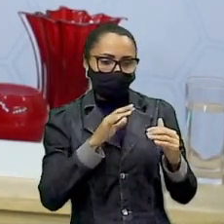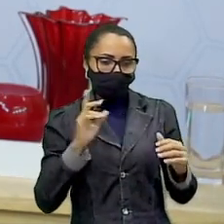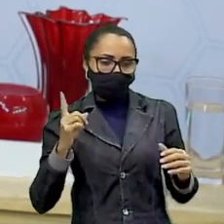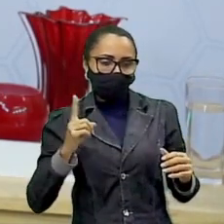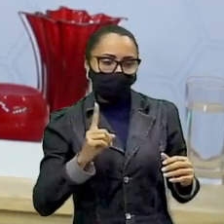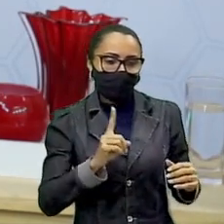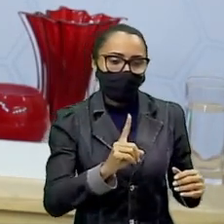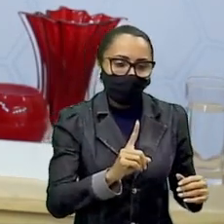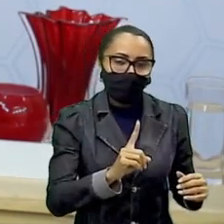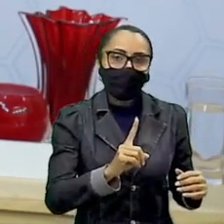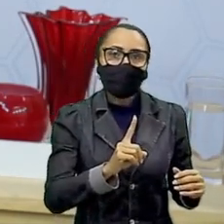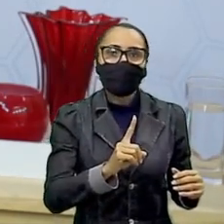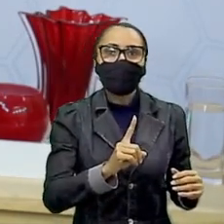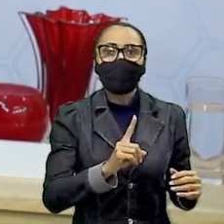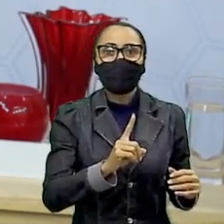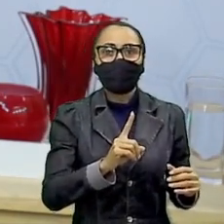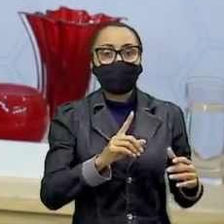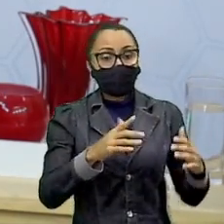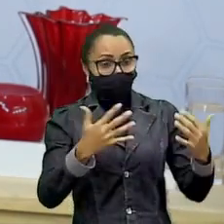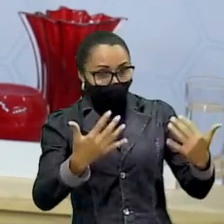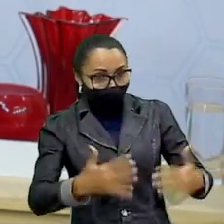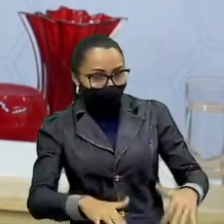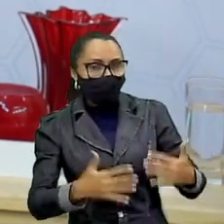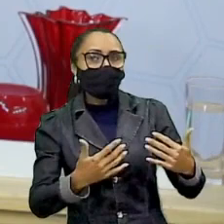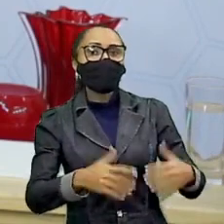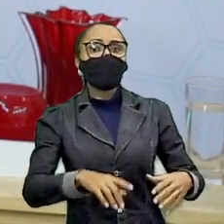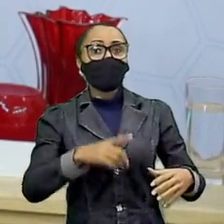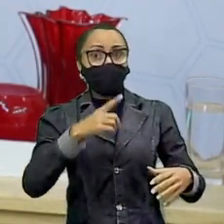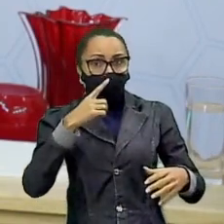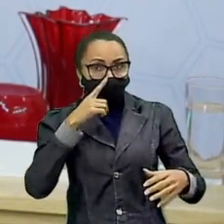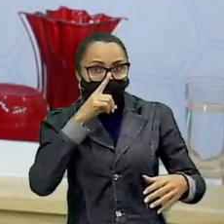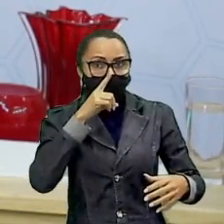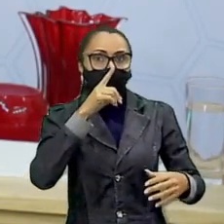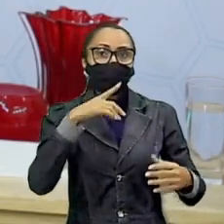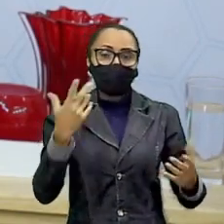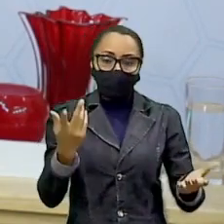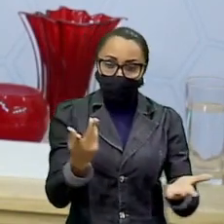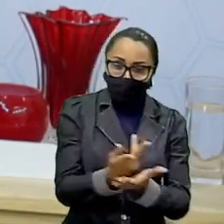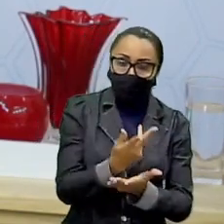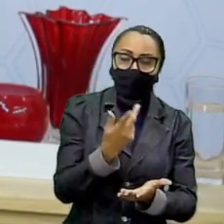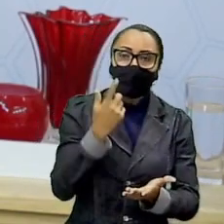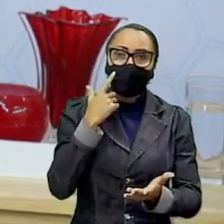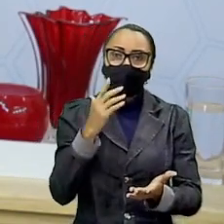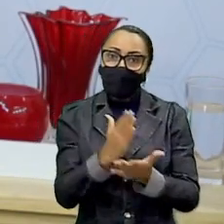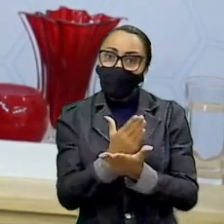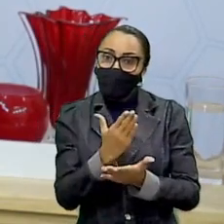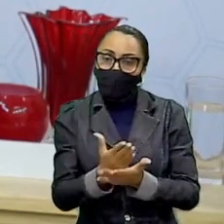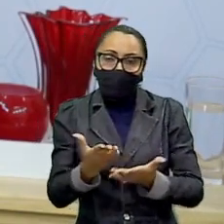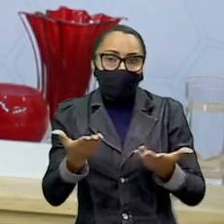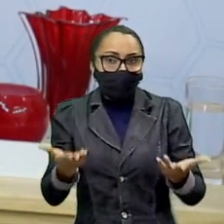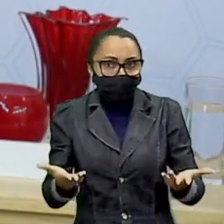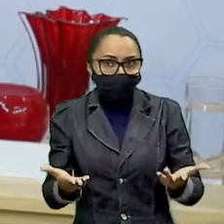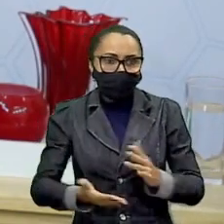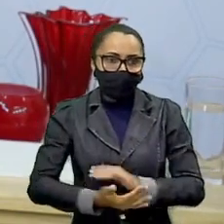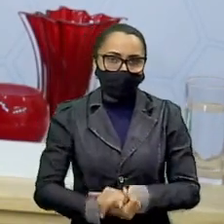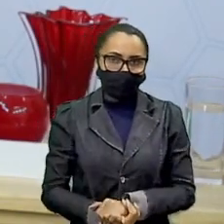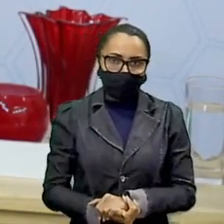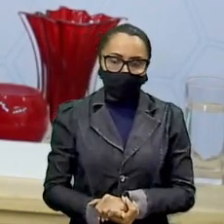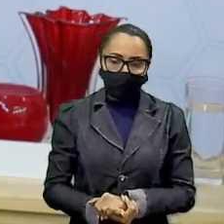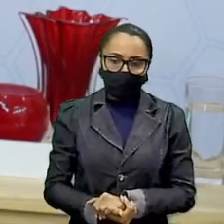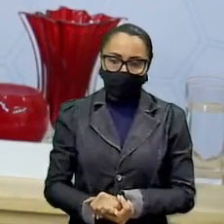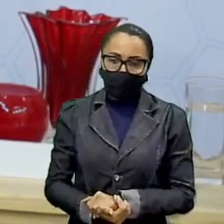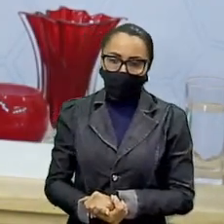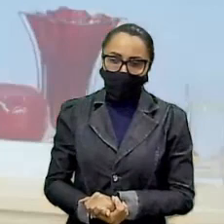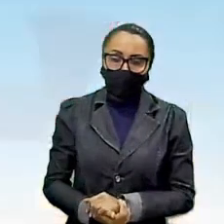né? Então, é o risco de eu me acidentar, de ele me morder, de acontecer algum acidente em relação a isso. E